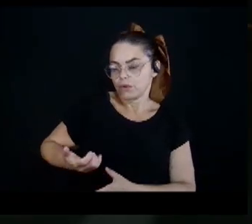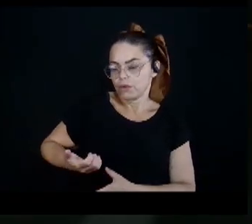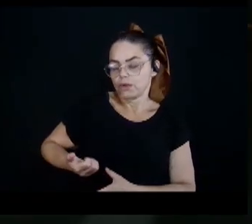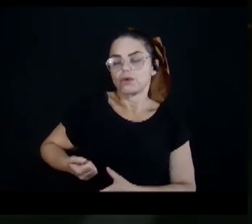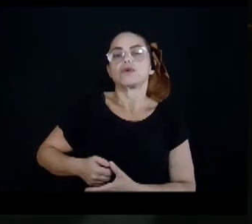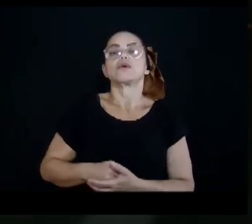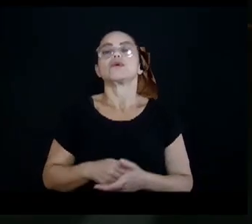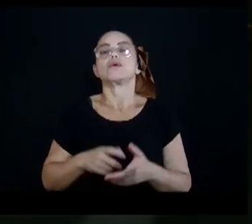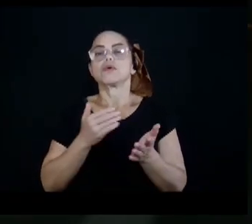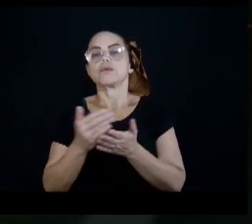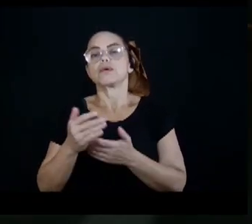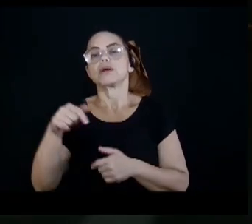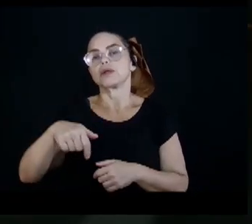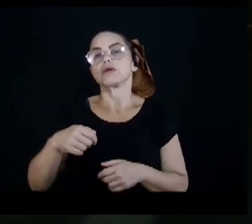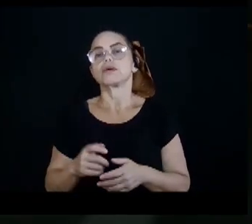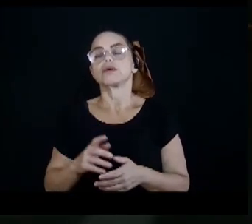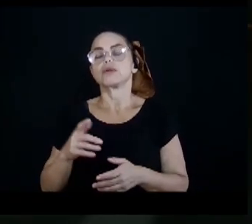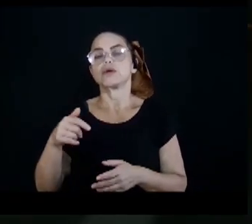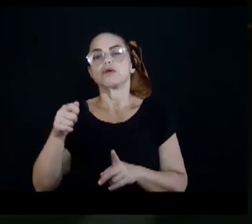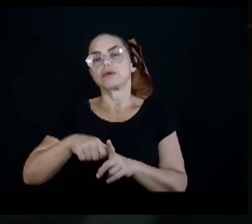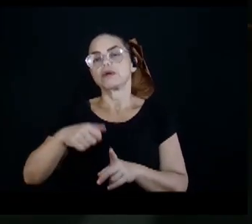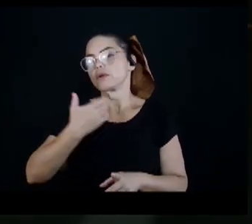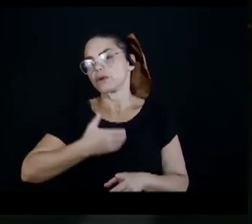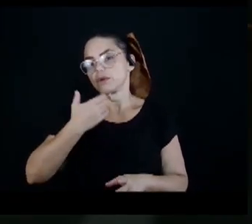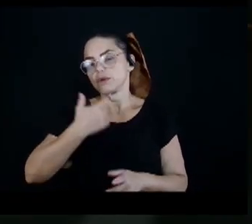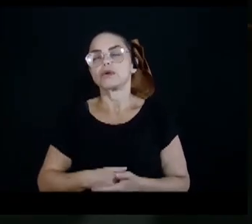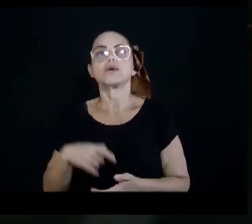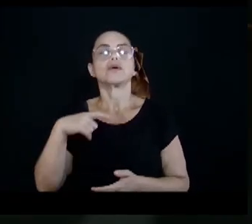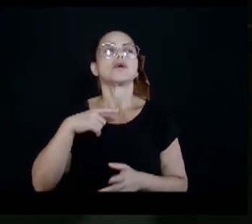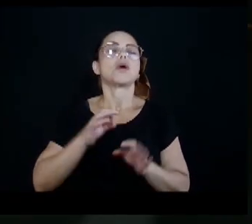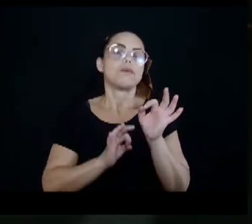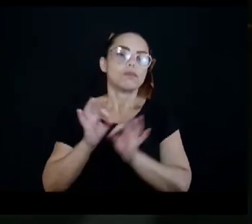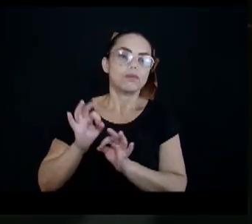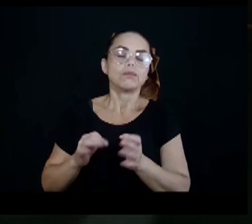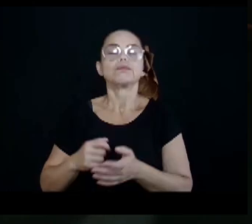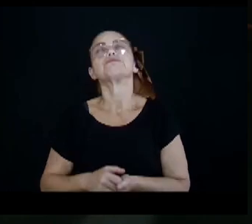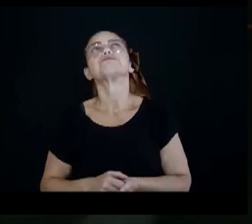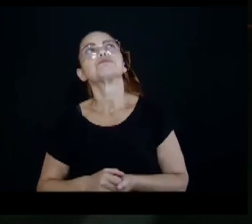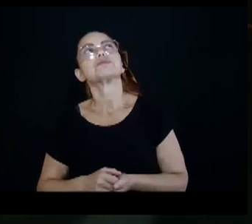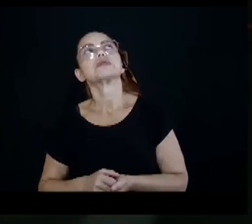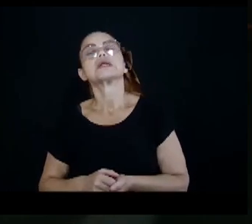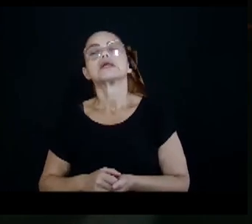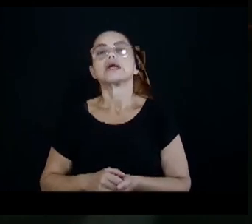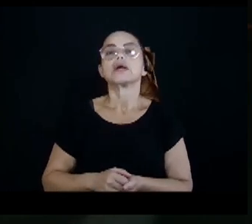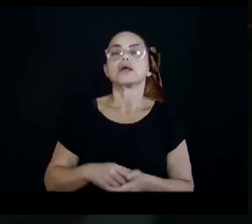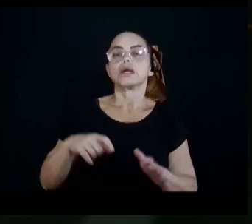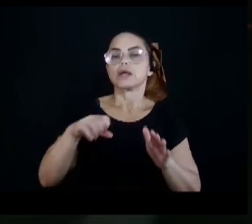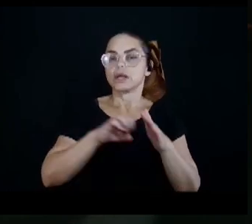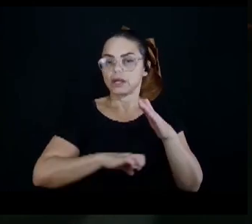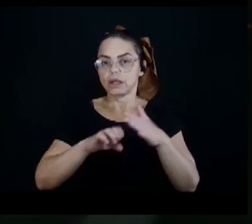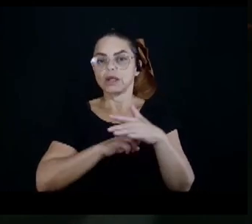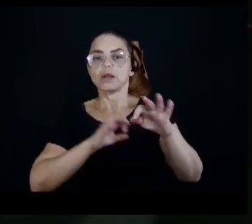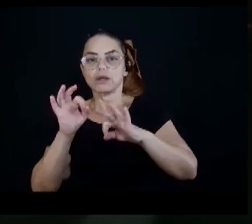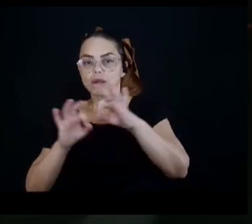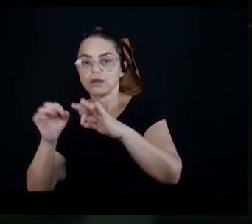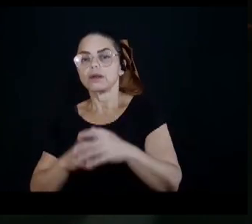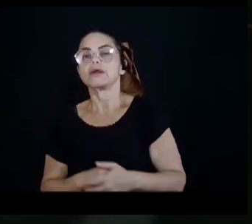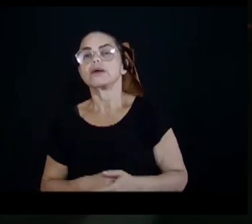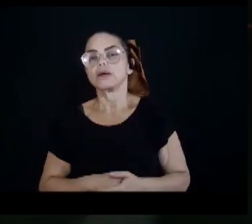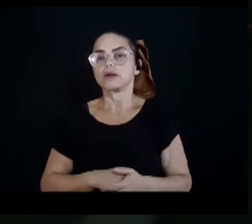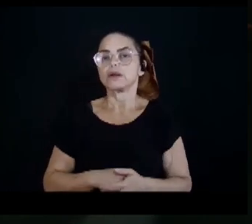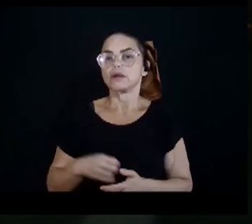por exemplo. Existe aí um planejamento para o empresário se preparar para essa nova forma